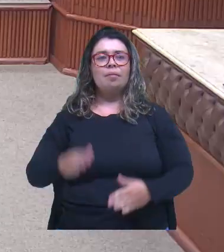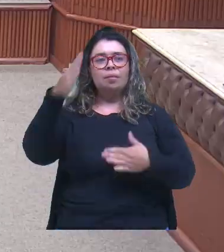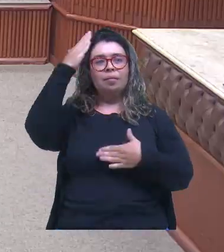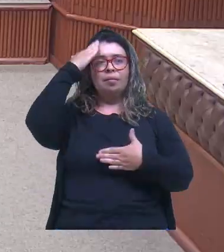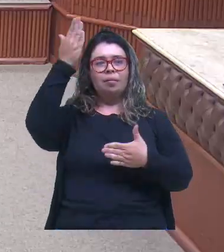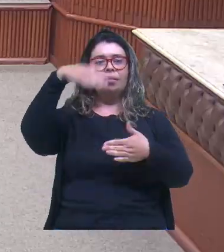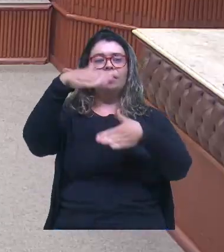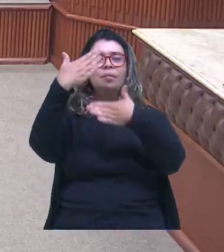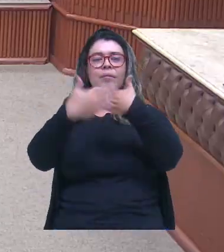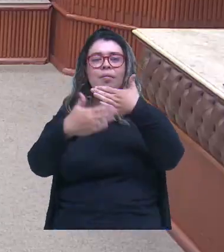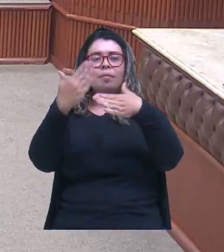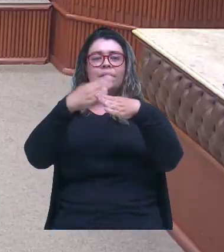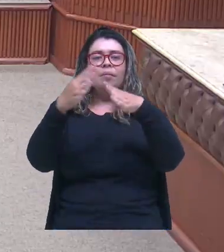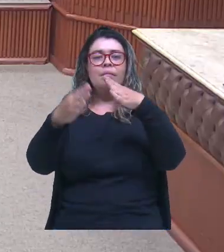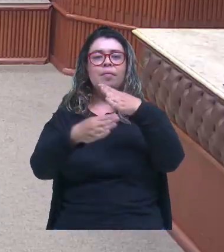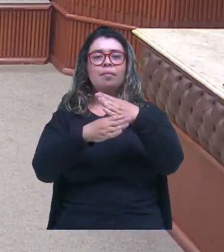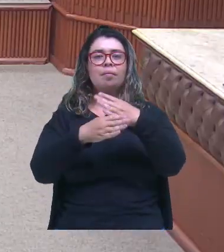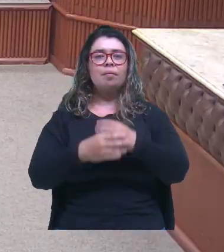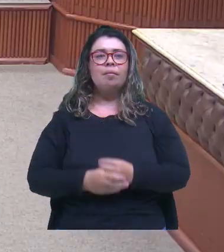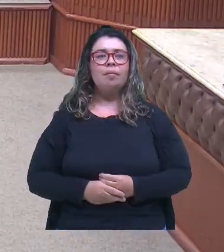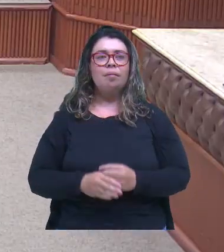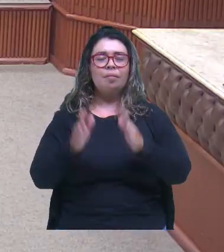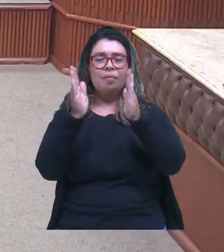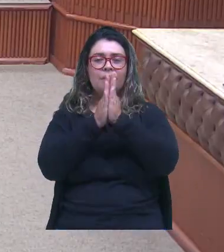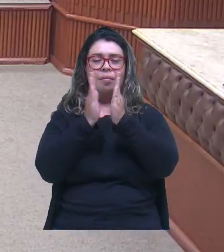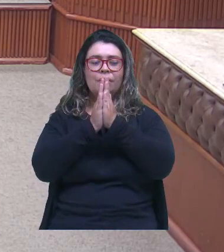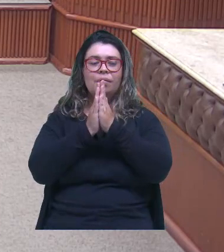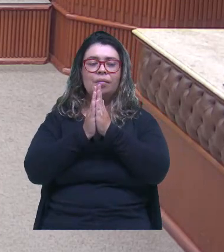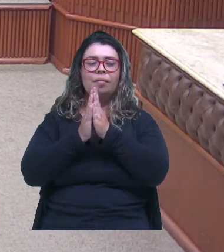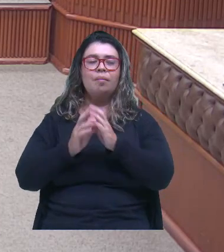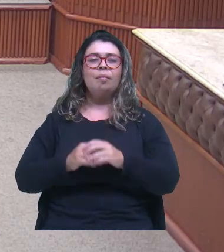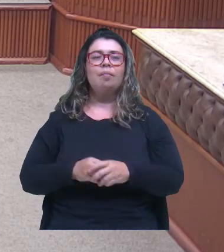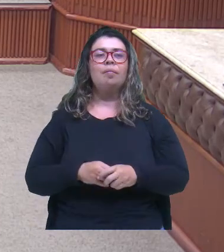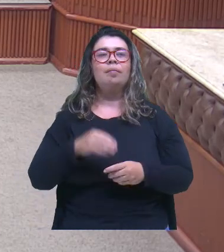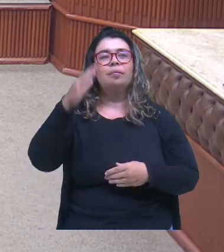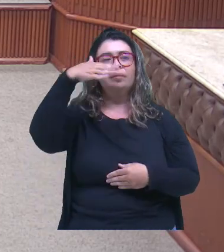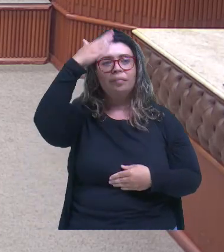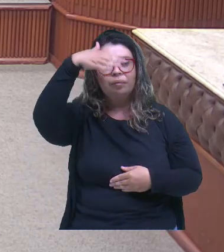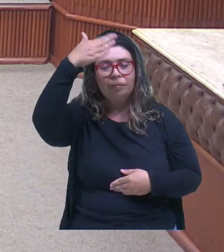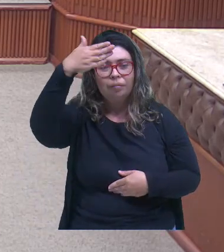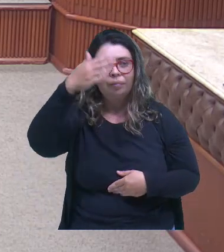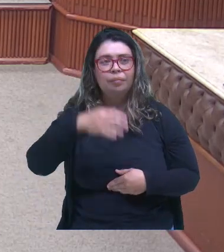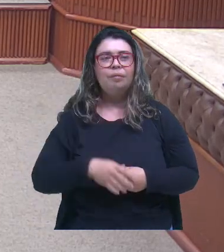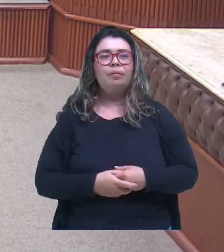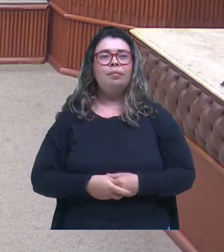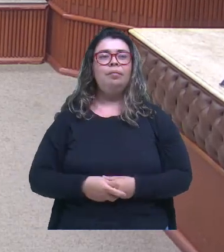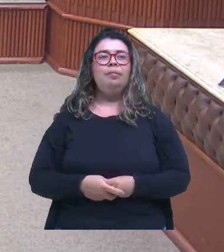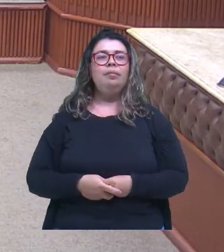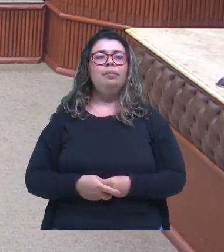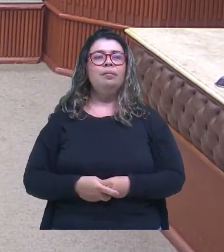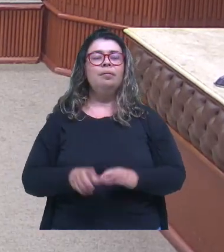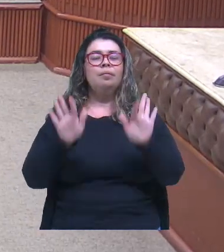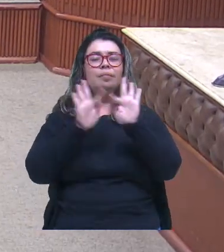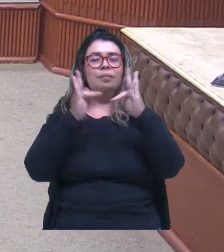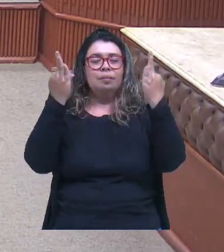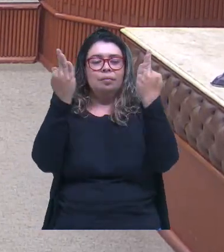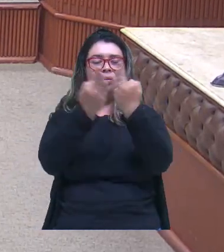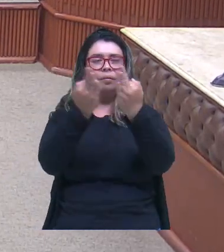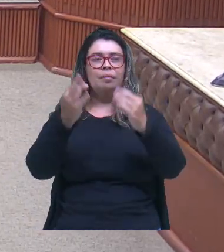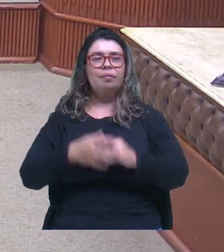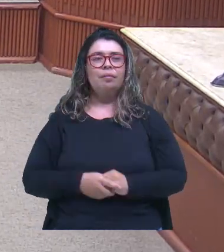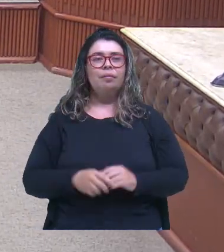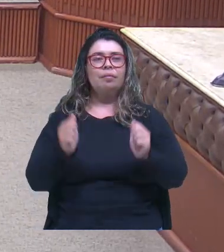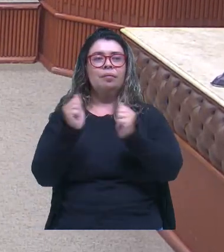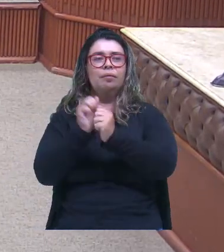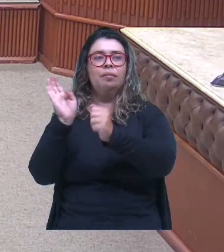Agradecendo a presença de todos e parabenizando os homenageados e os familiares, sob